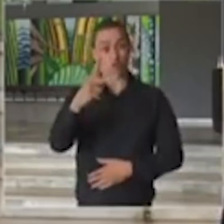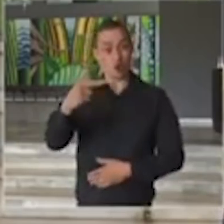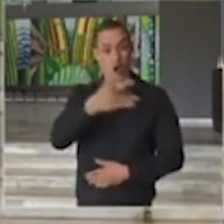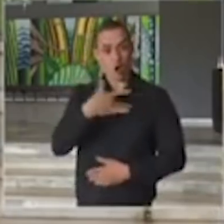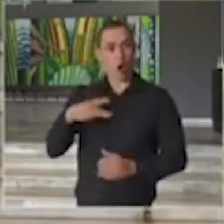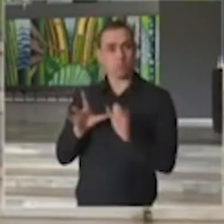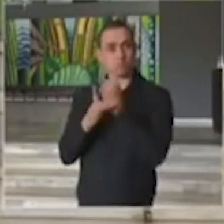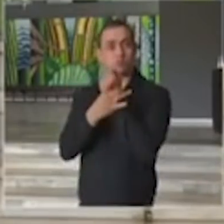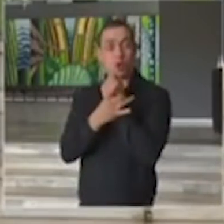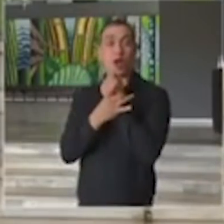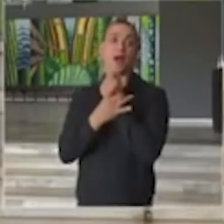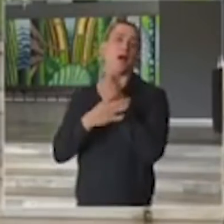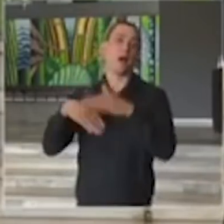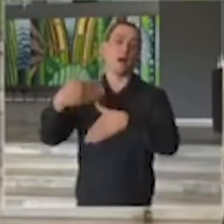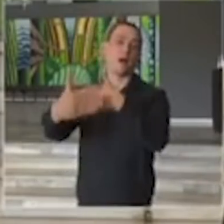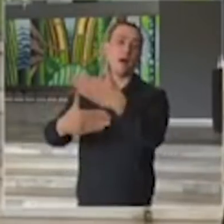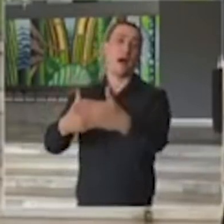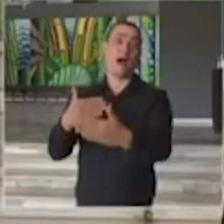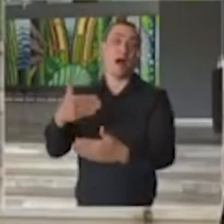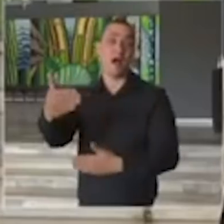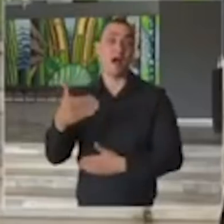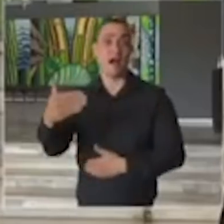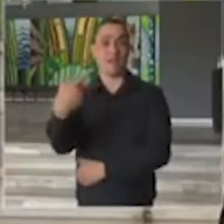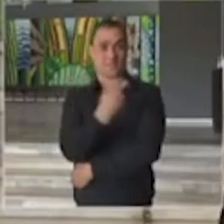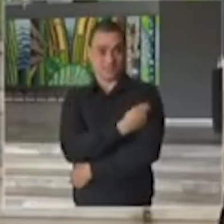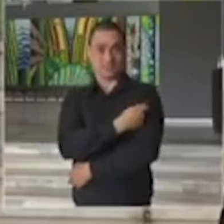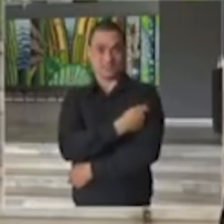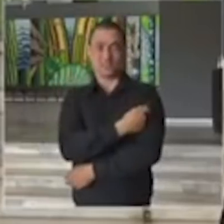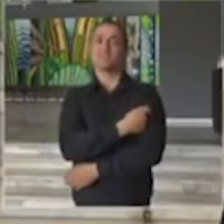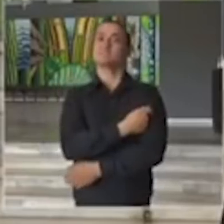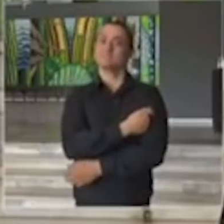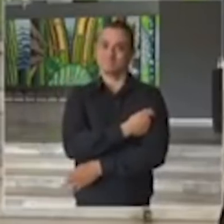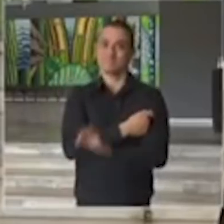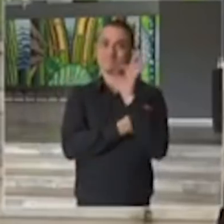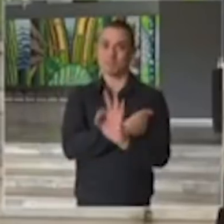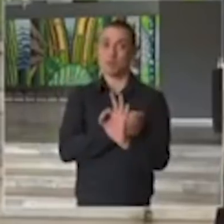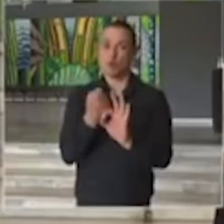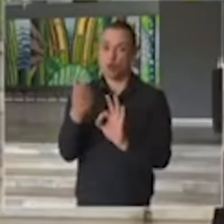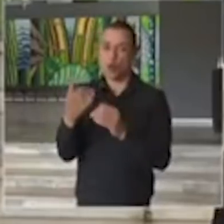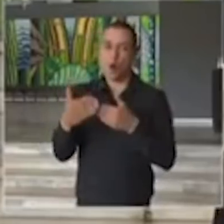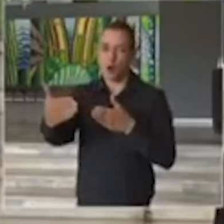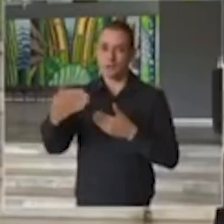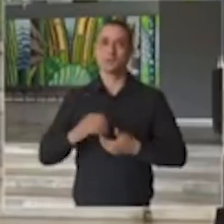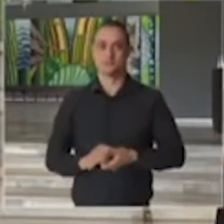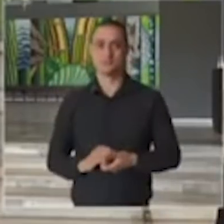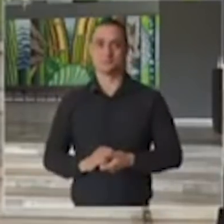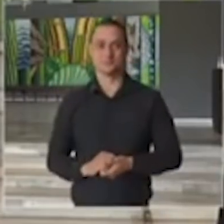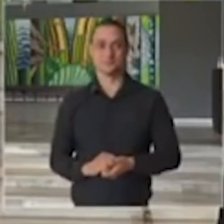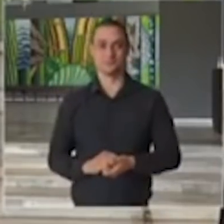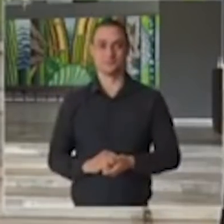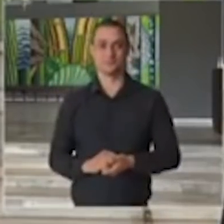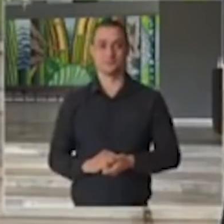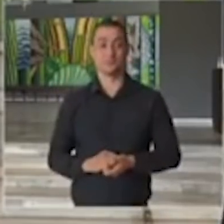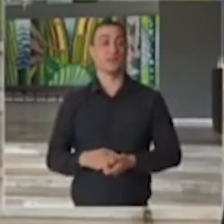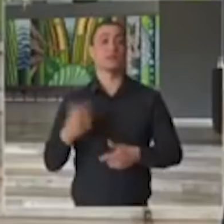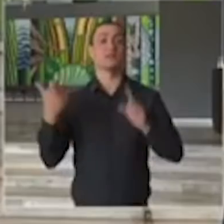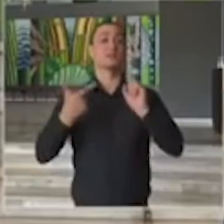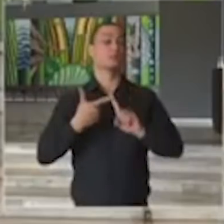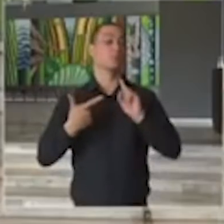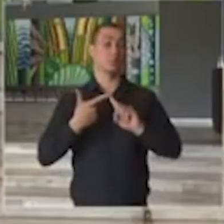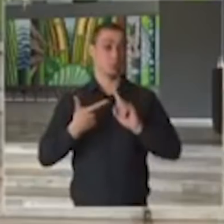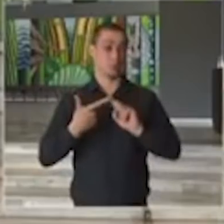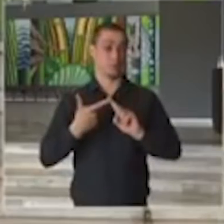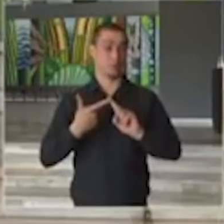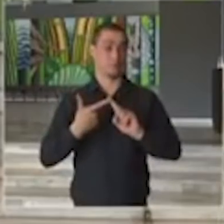até a chegada da vacina que aliás está a caminho o segundo